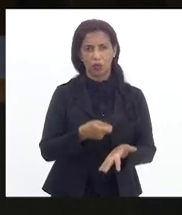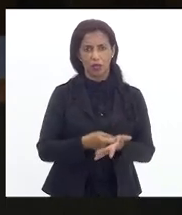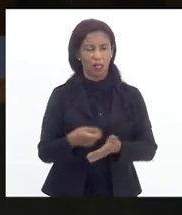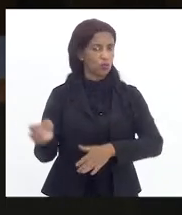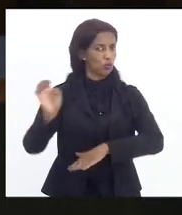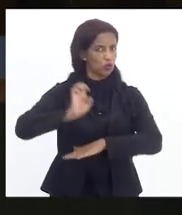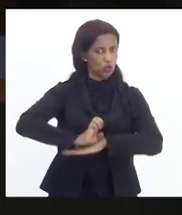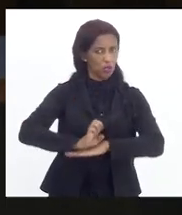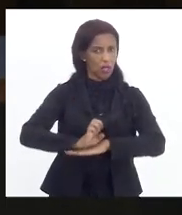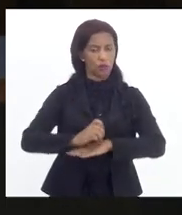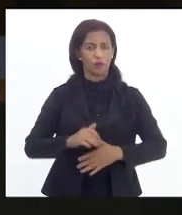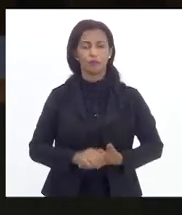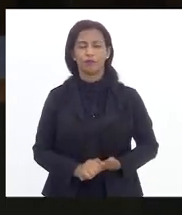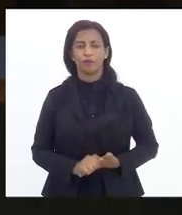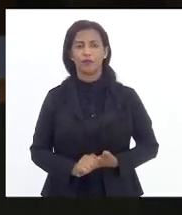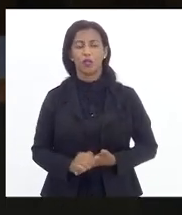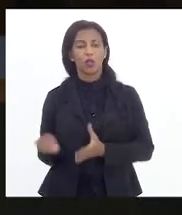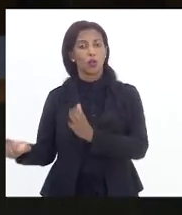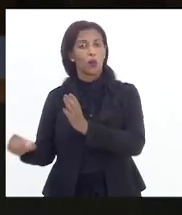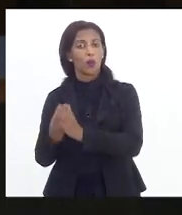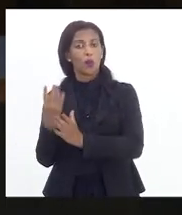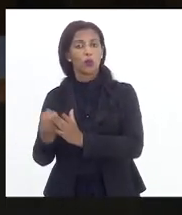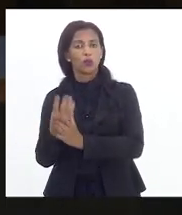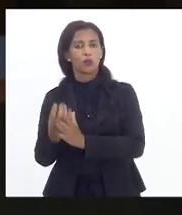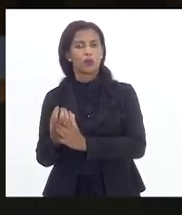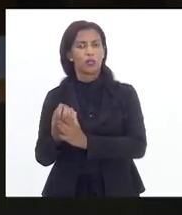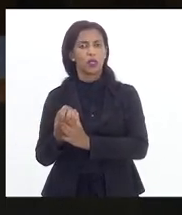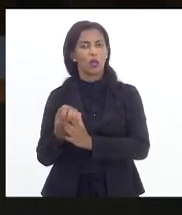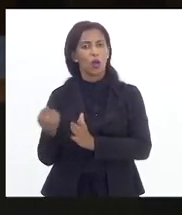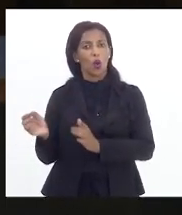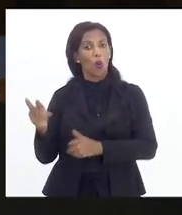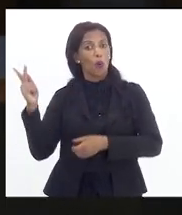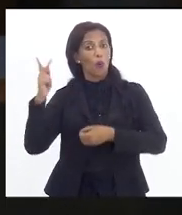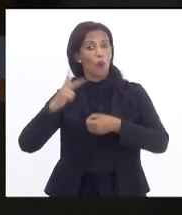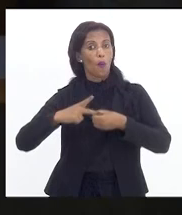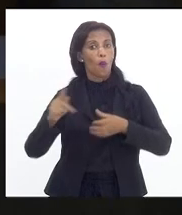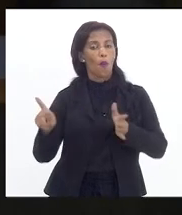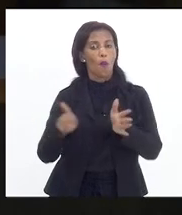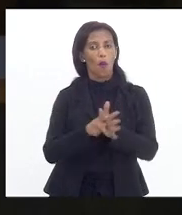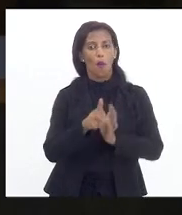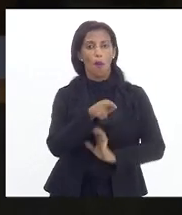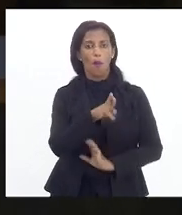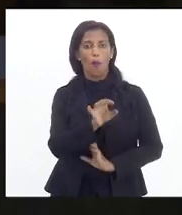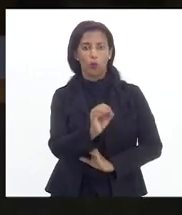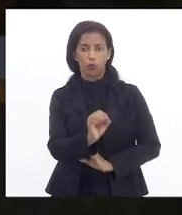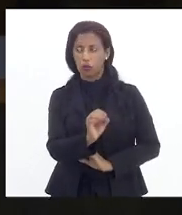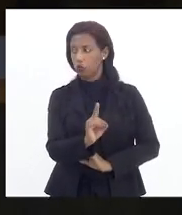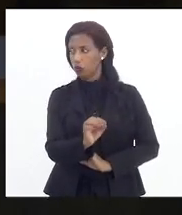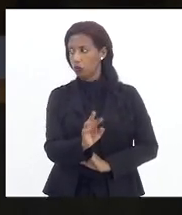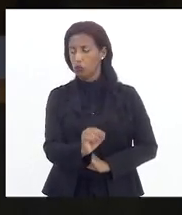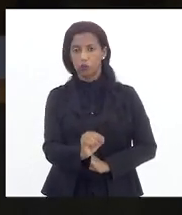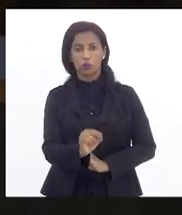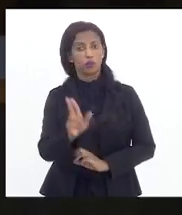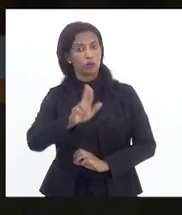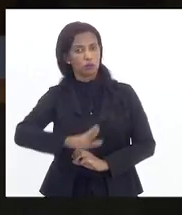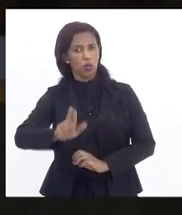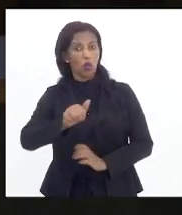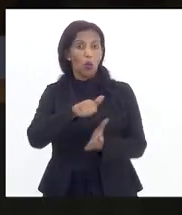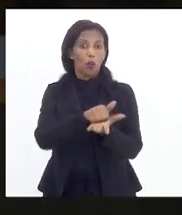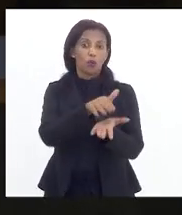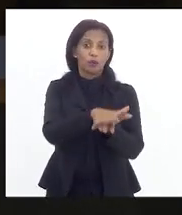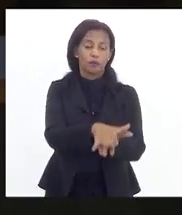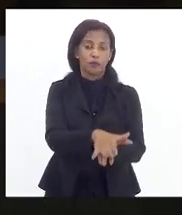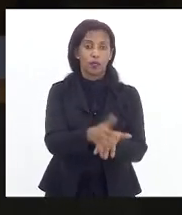do Estado de produzir uma matriz insumo-produto e usava e como